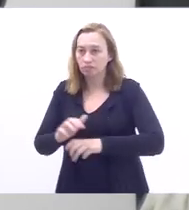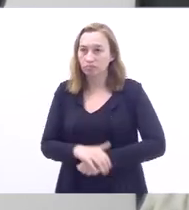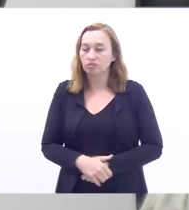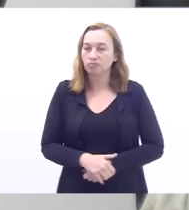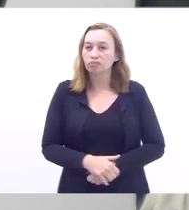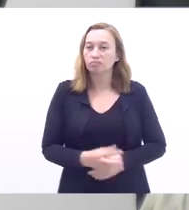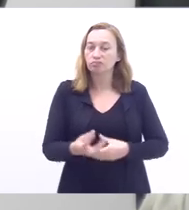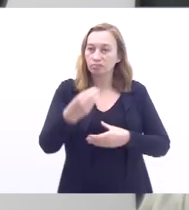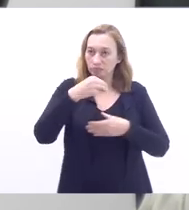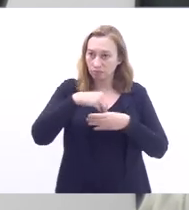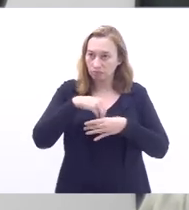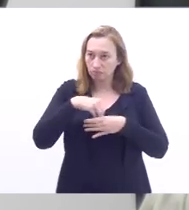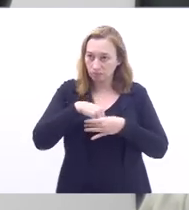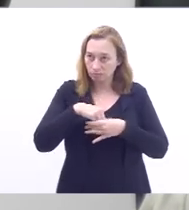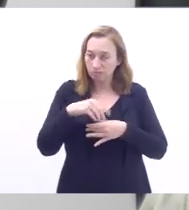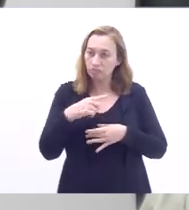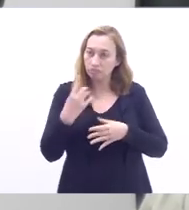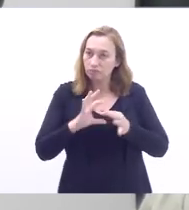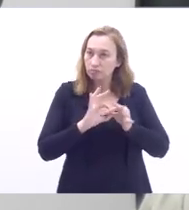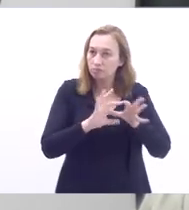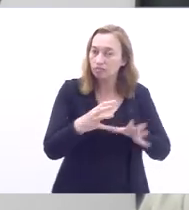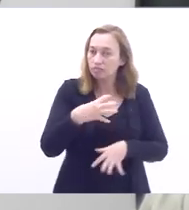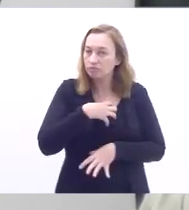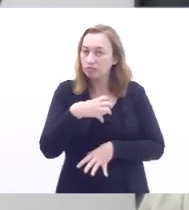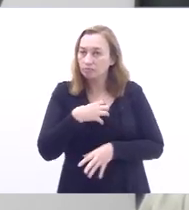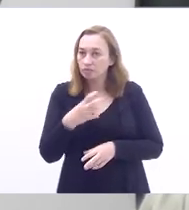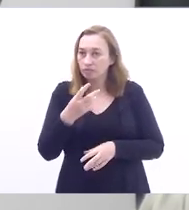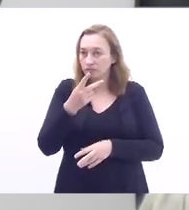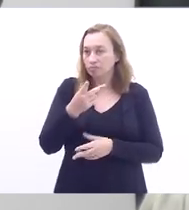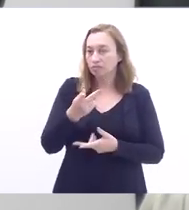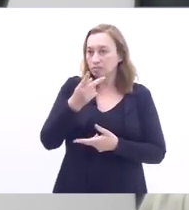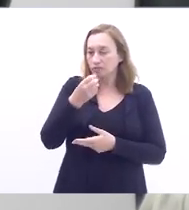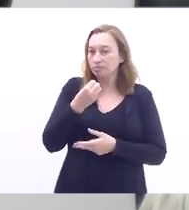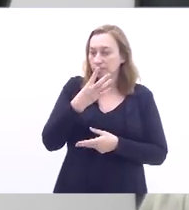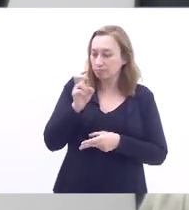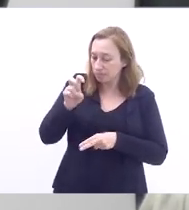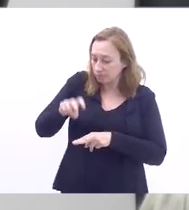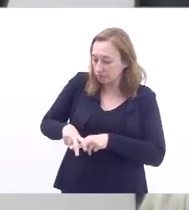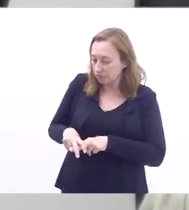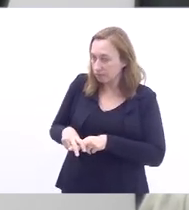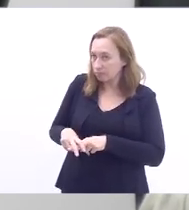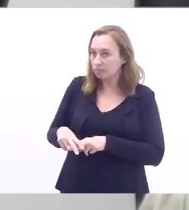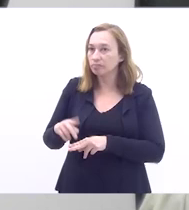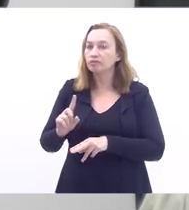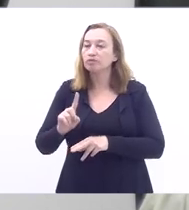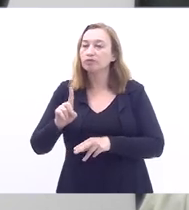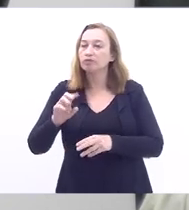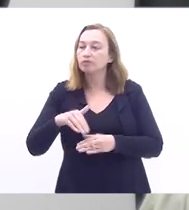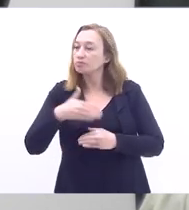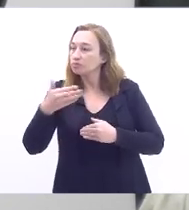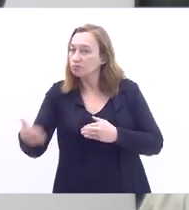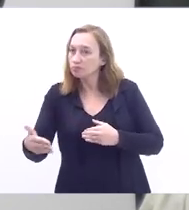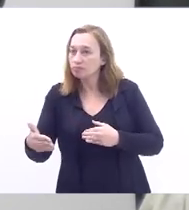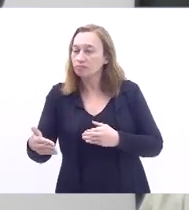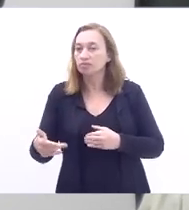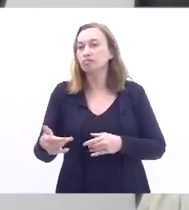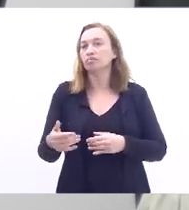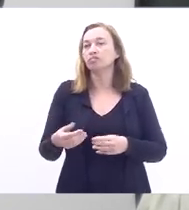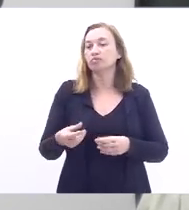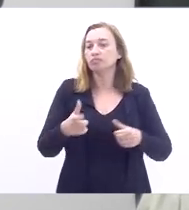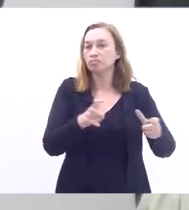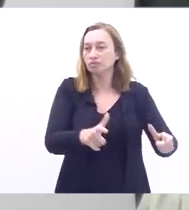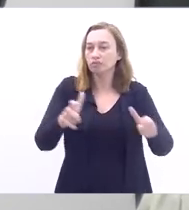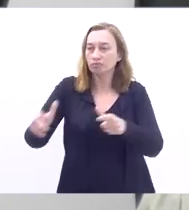passo externo onde a gente permita que a pessoa 61 mais próxima possível sem problema algum e no espaço interno que a gente tá